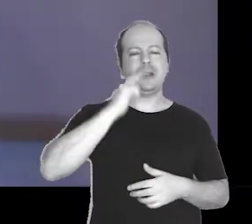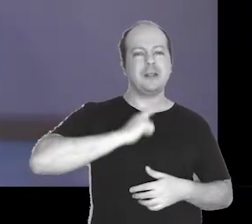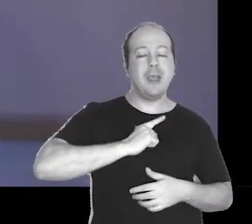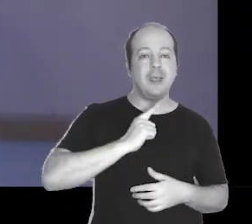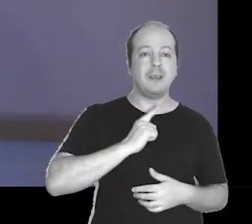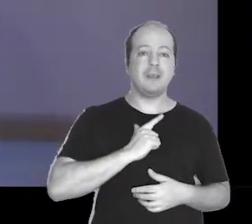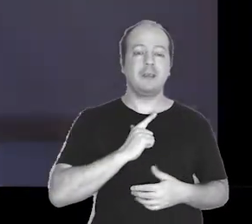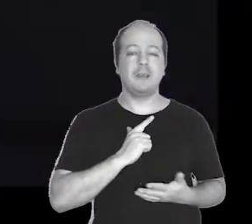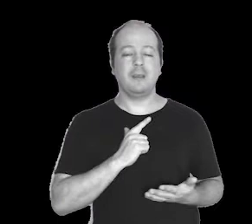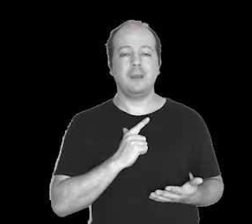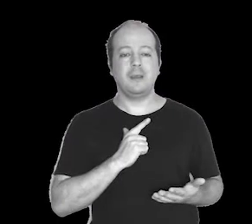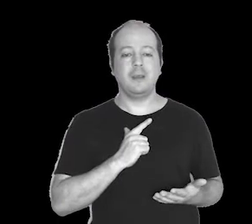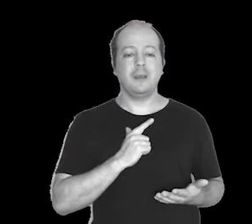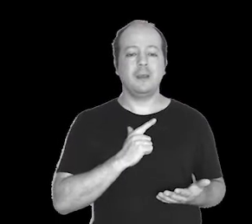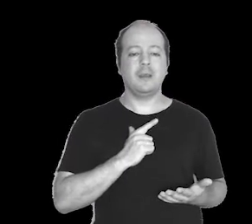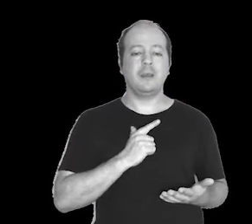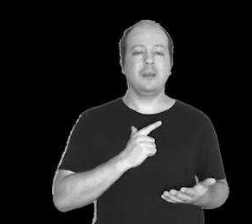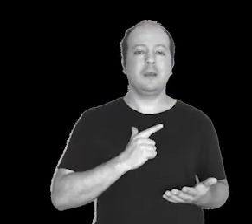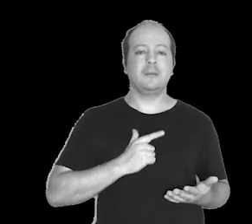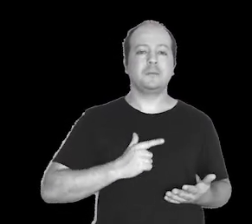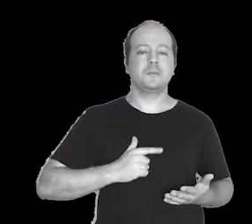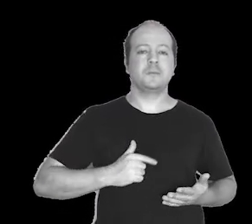perdoe.